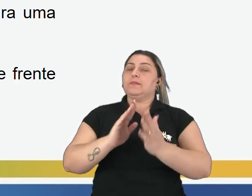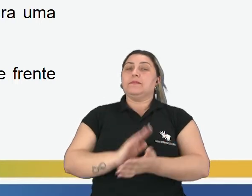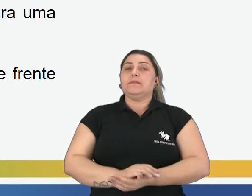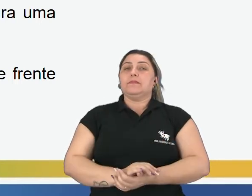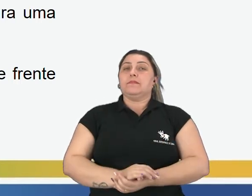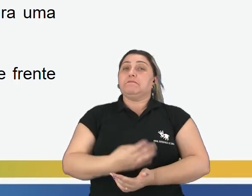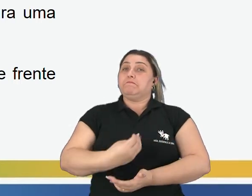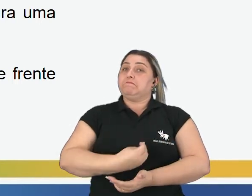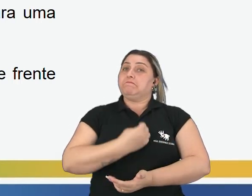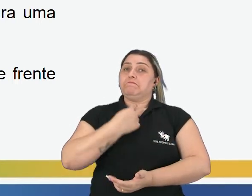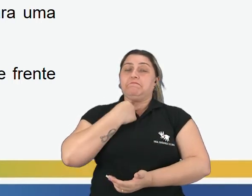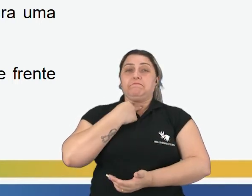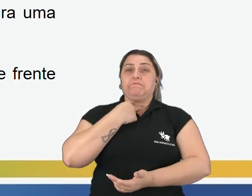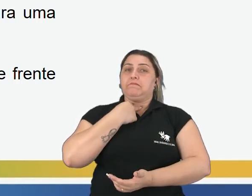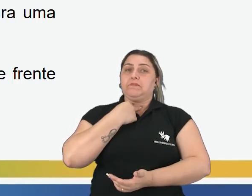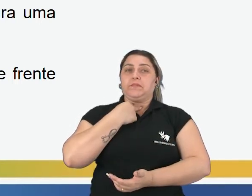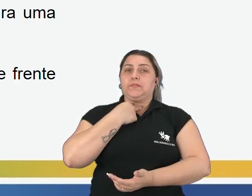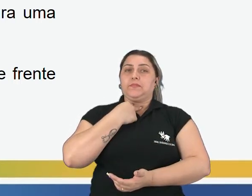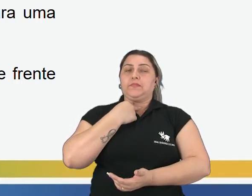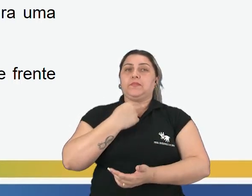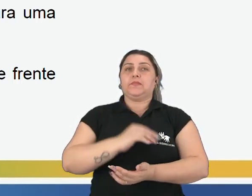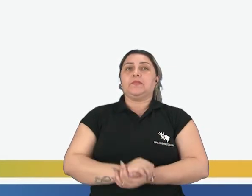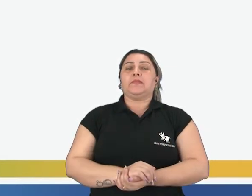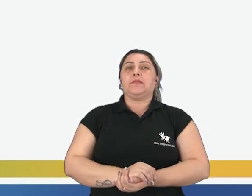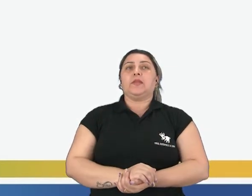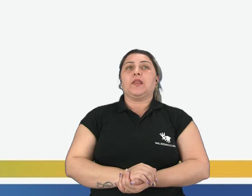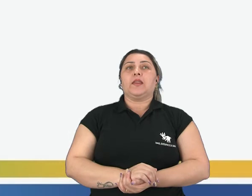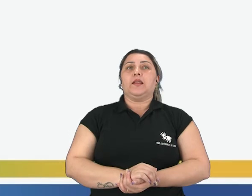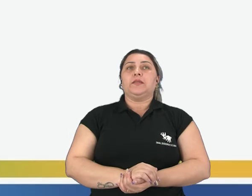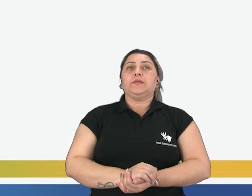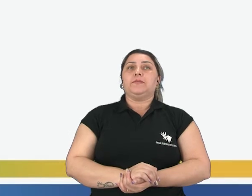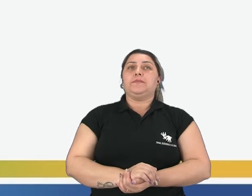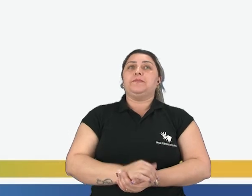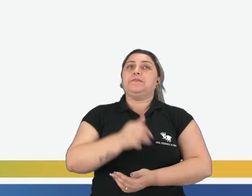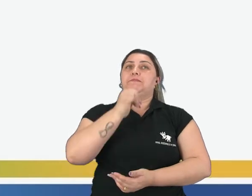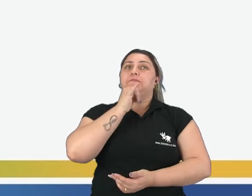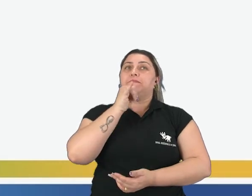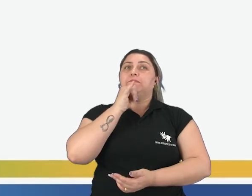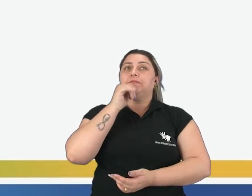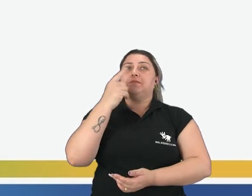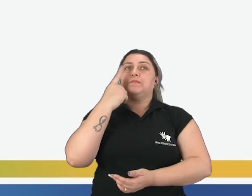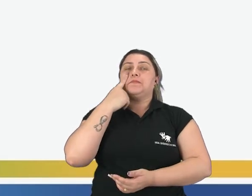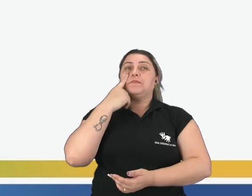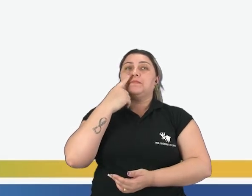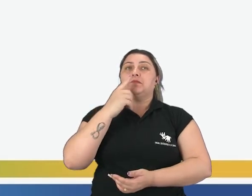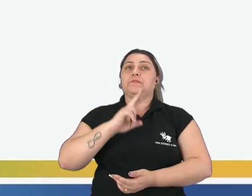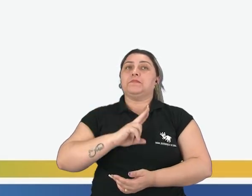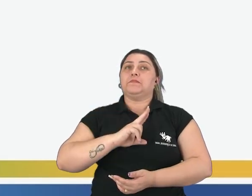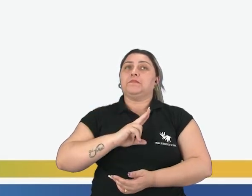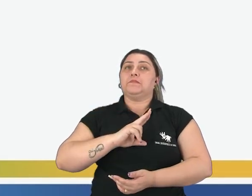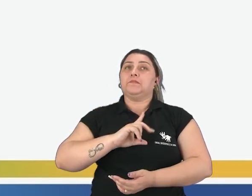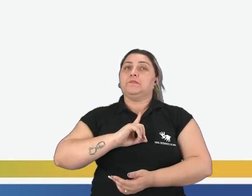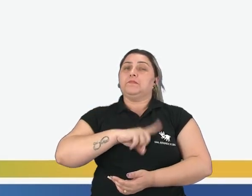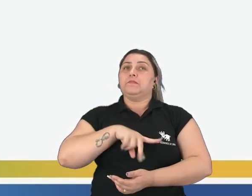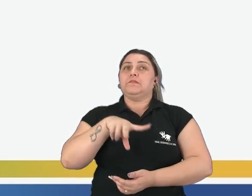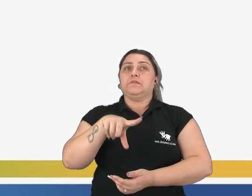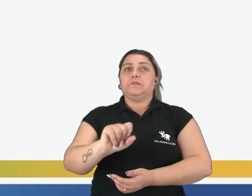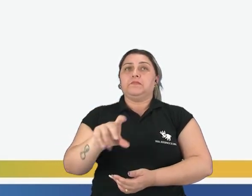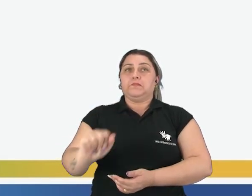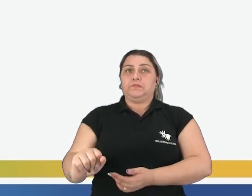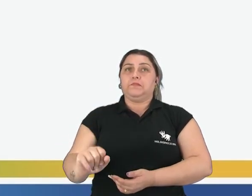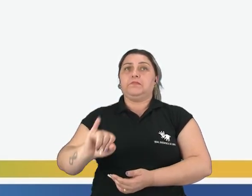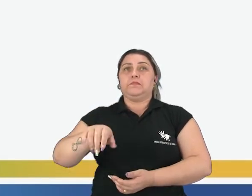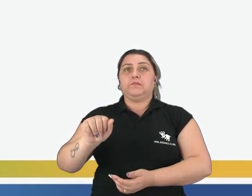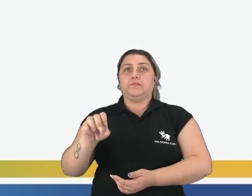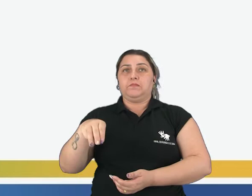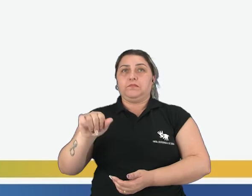Ela não participava das festividades. Mais um exemplo, olhem esse fragmento. O delegado da época,